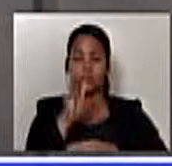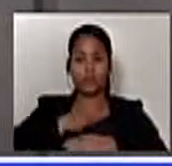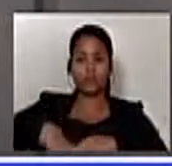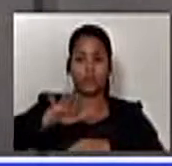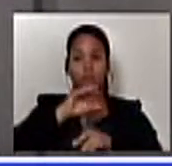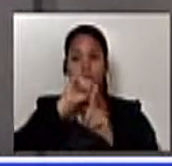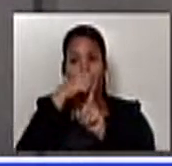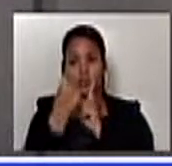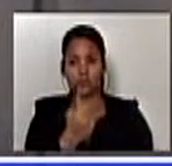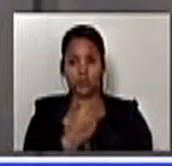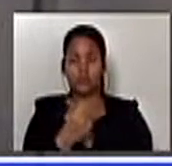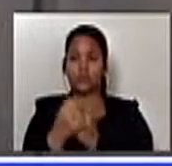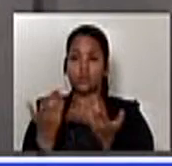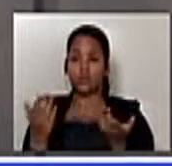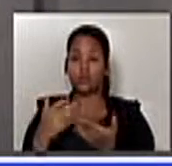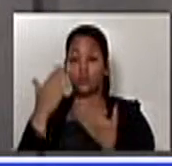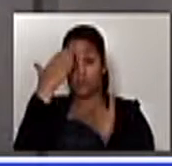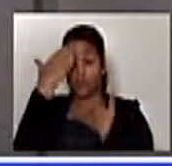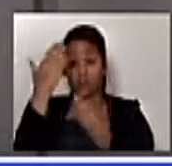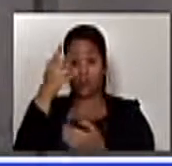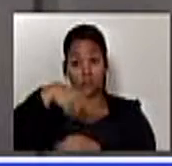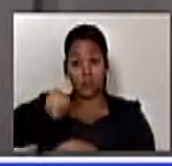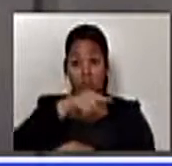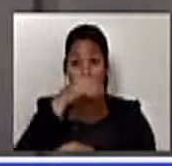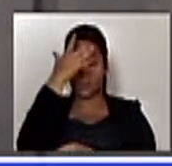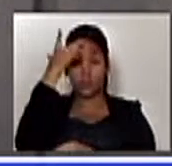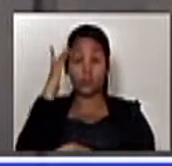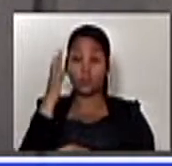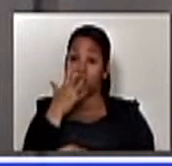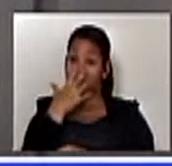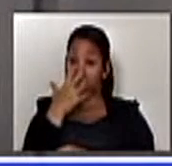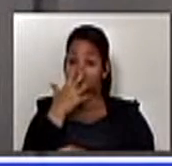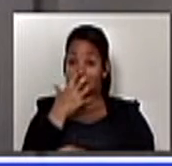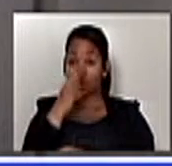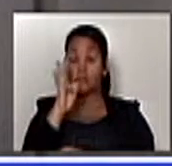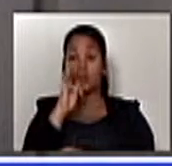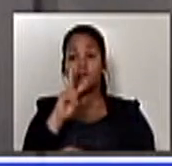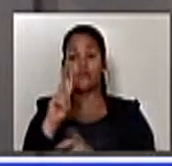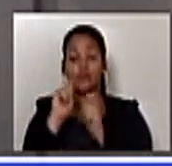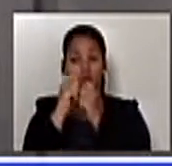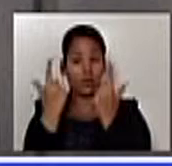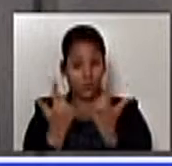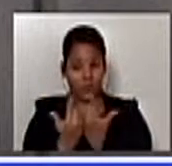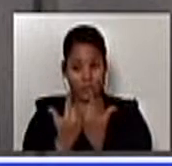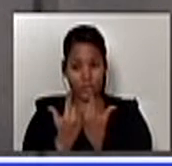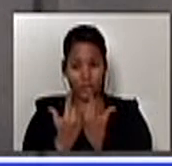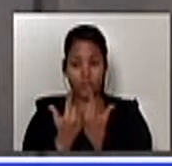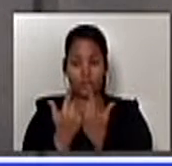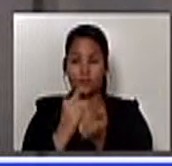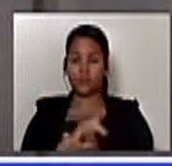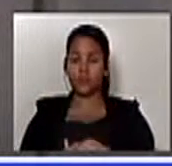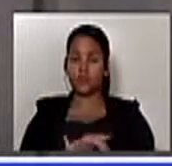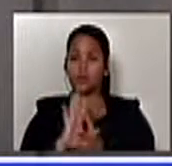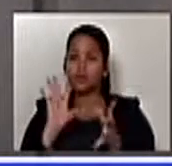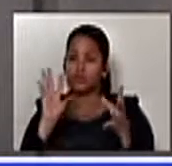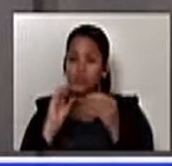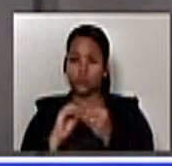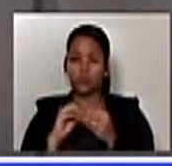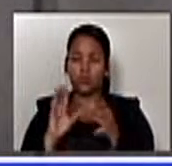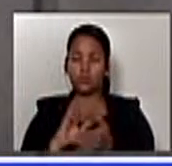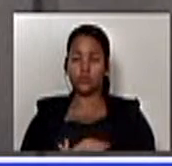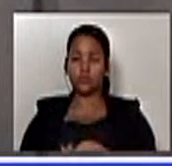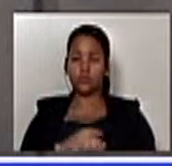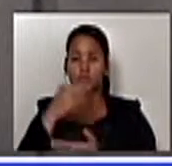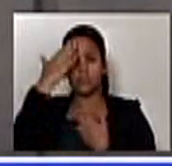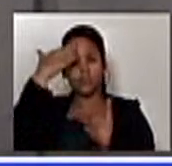todos os telespectadores da TV Assembleia por ter nos assistido e, finalizando, agradecer a todos os servidores